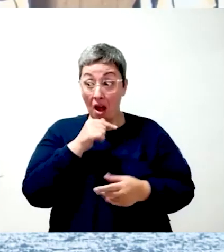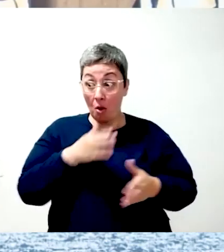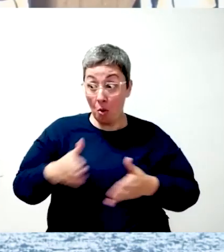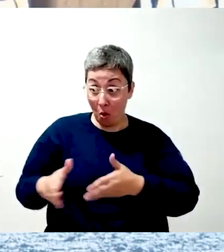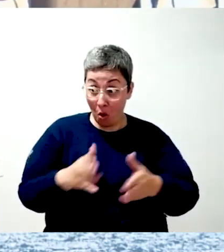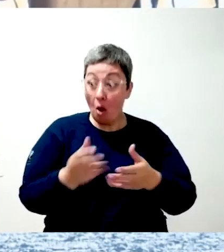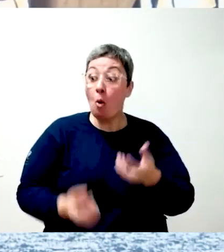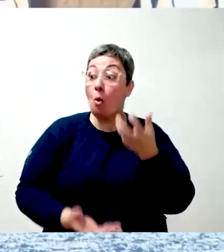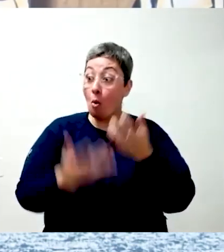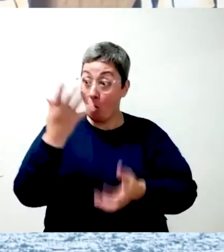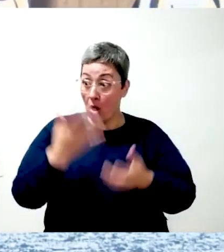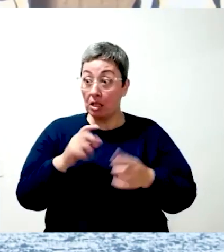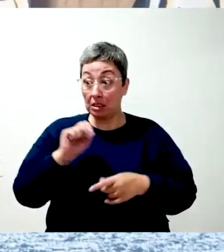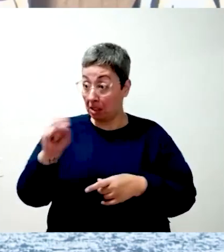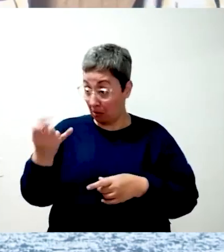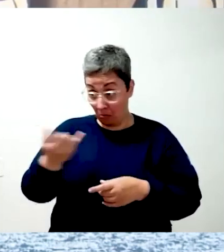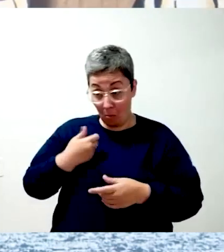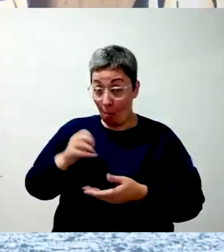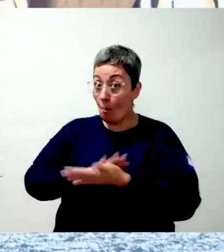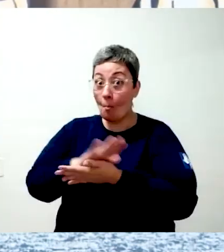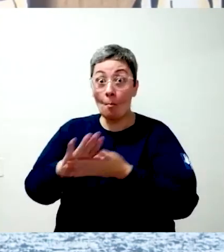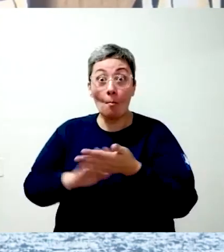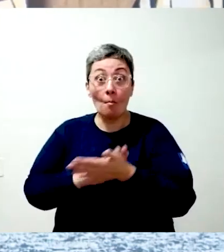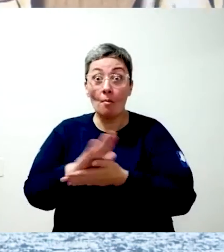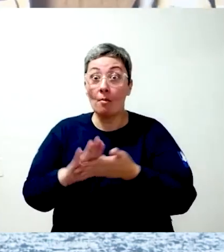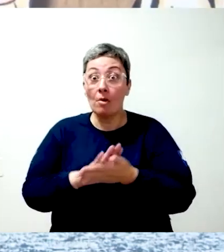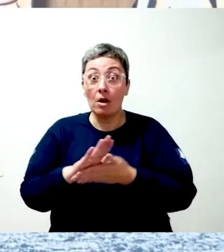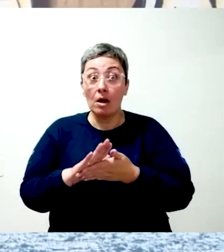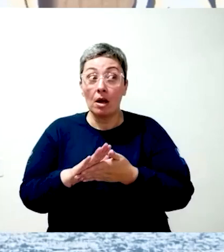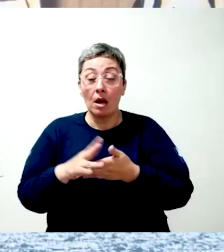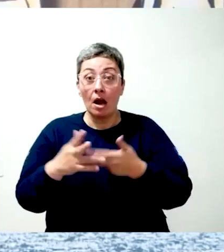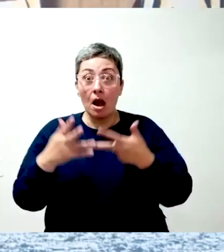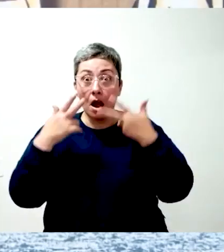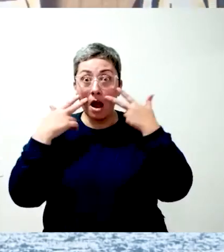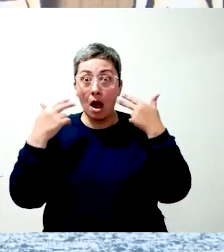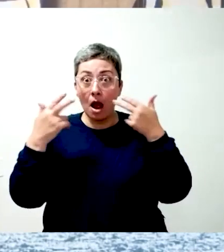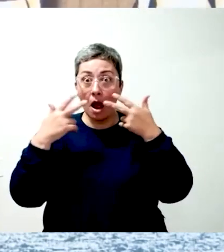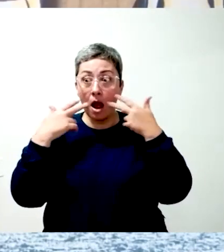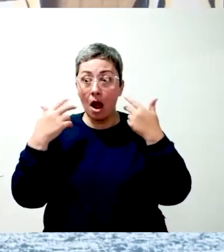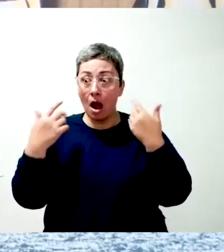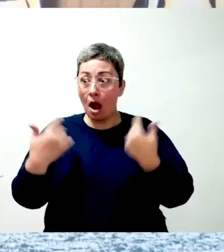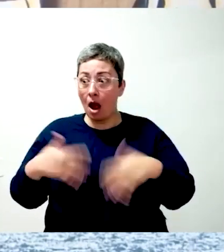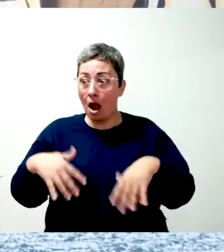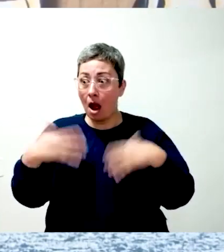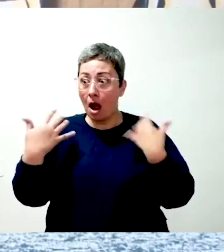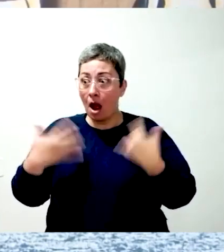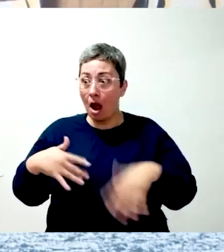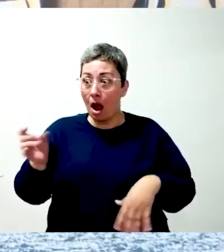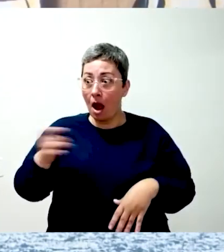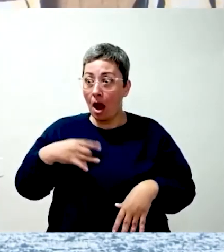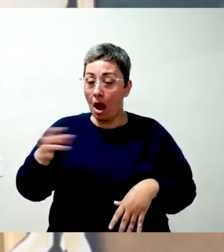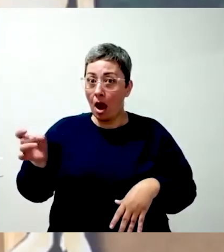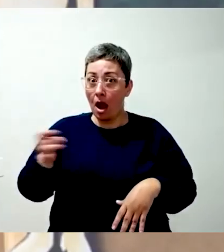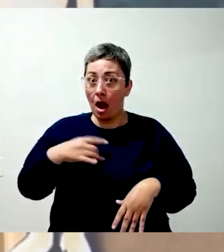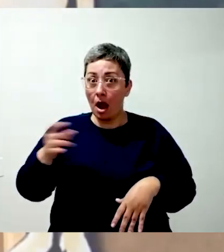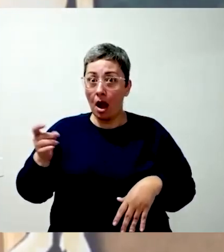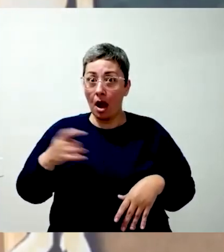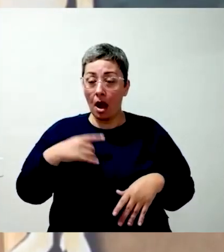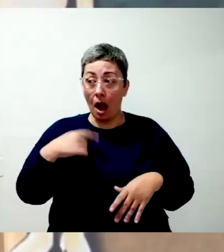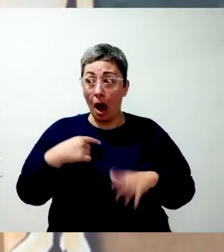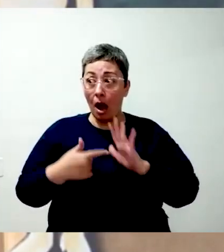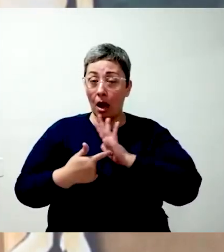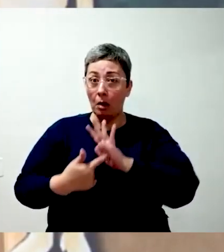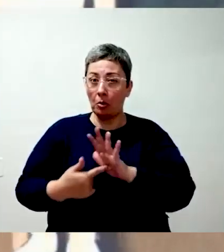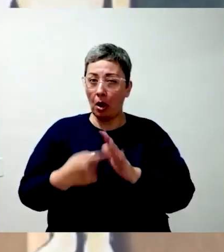águas, caso eles não revelassem os locais das minas. Os índios ficaram amedrontados,